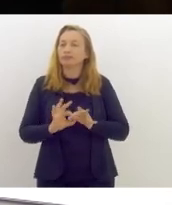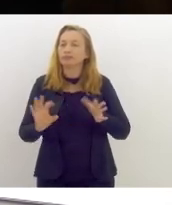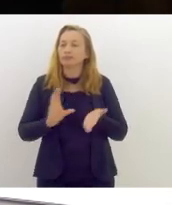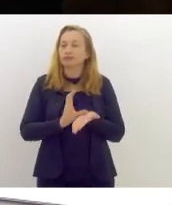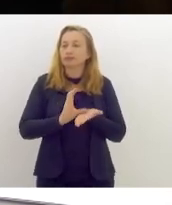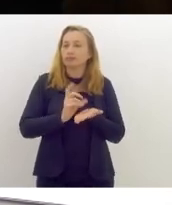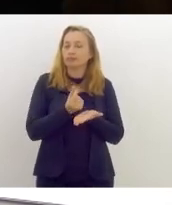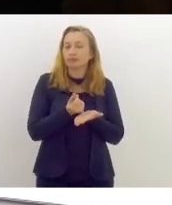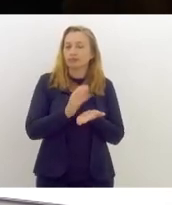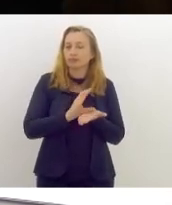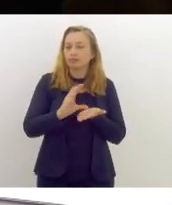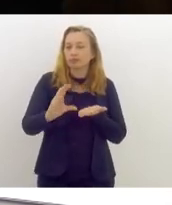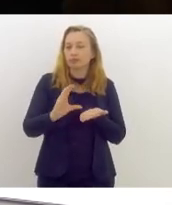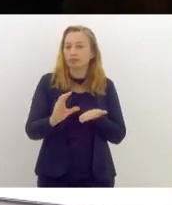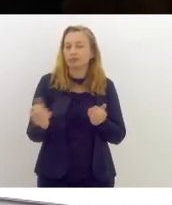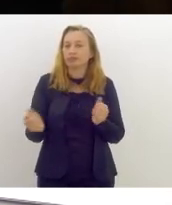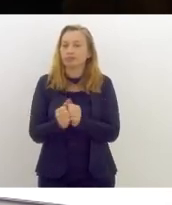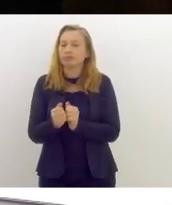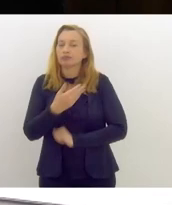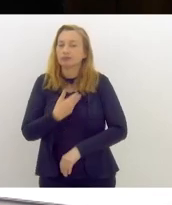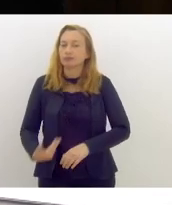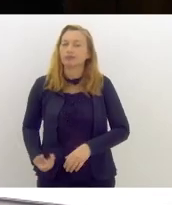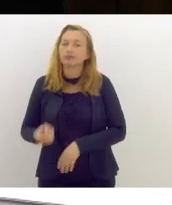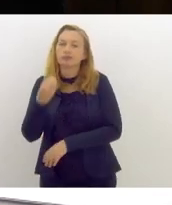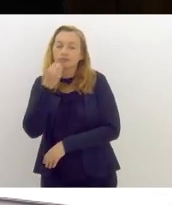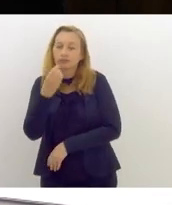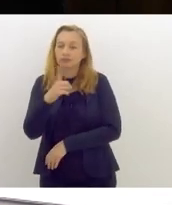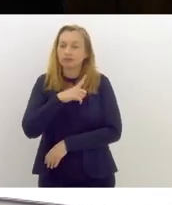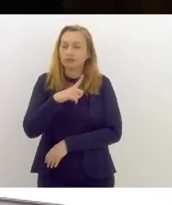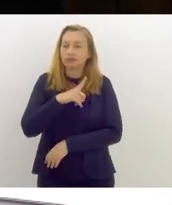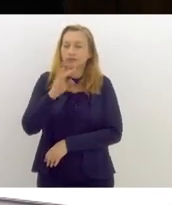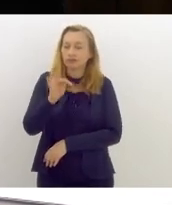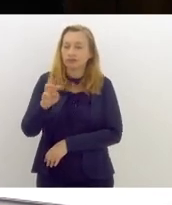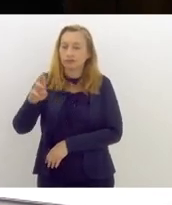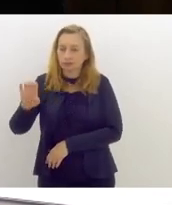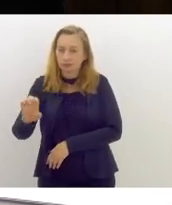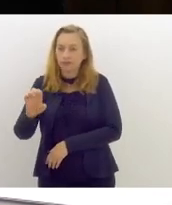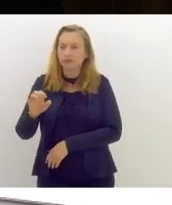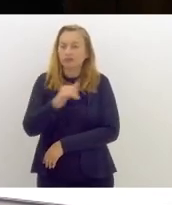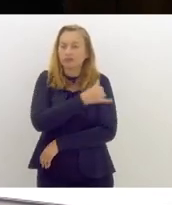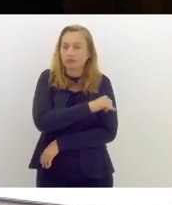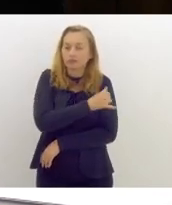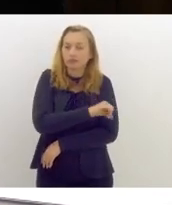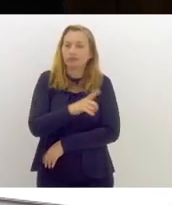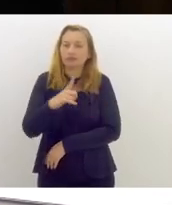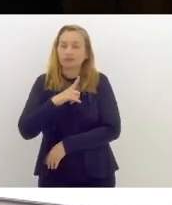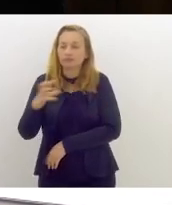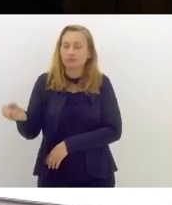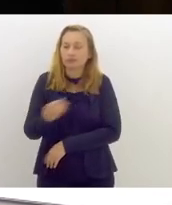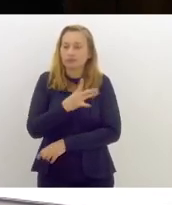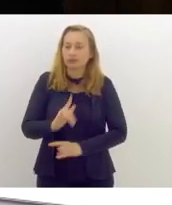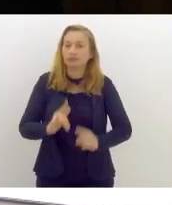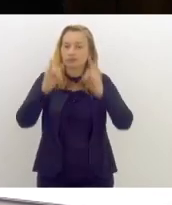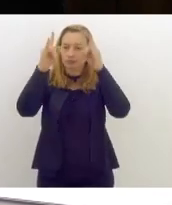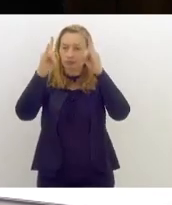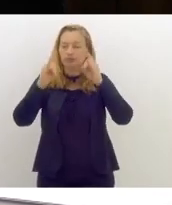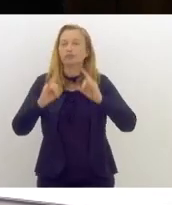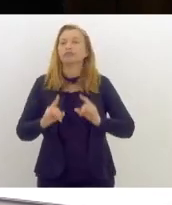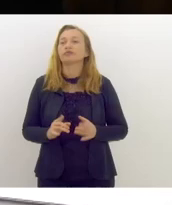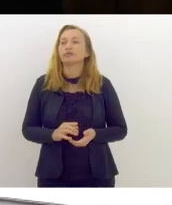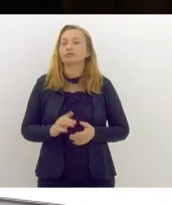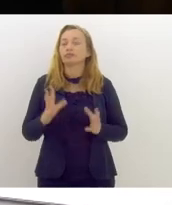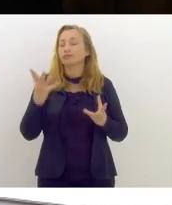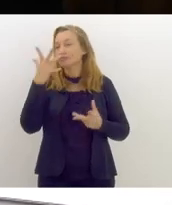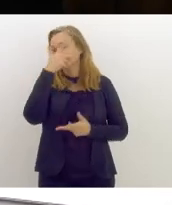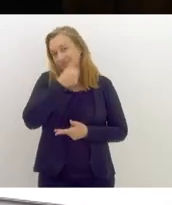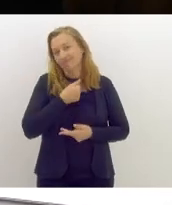recursos para que ao lado do governador tivesse oportunidade o tre do Rio de Janeiro ter um novo prédio uma nova sede no prédio